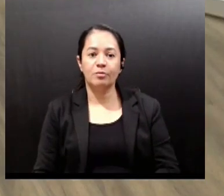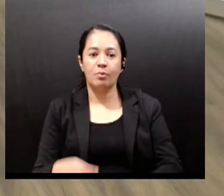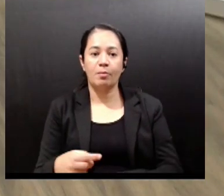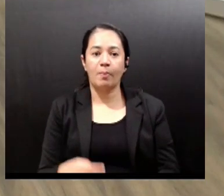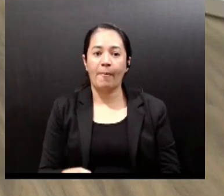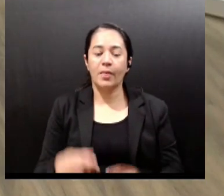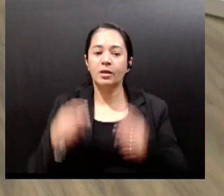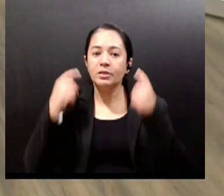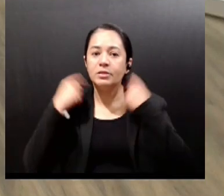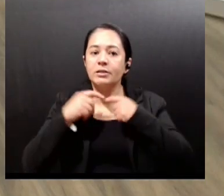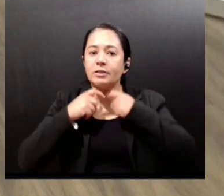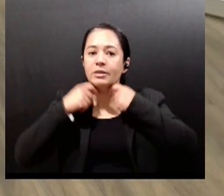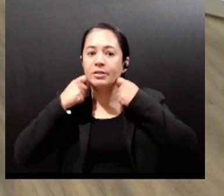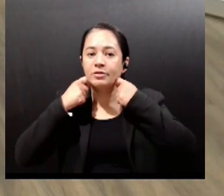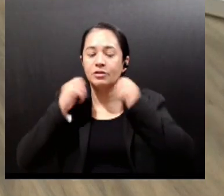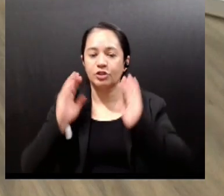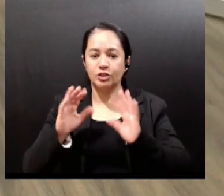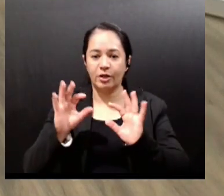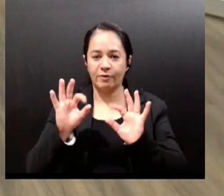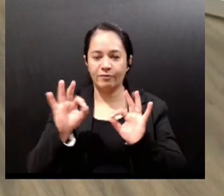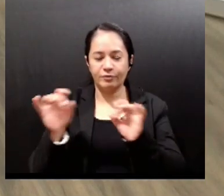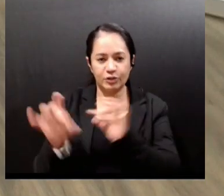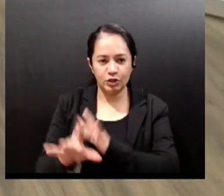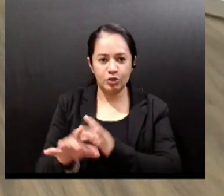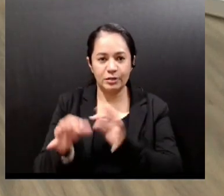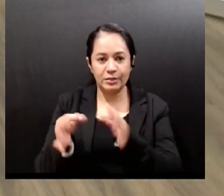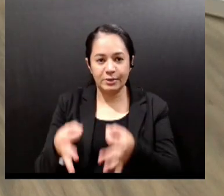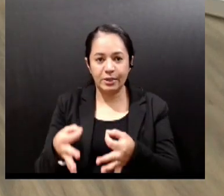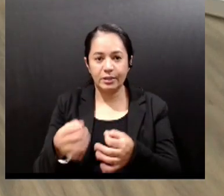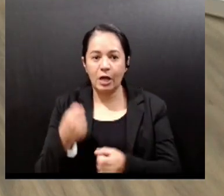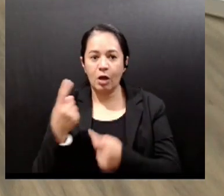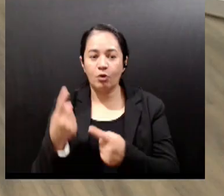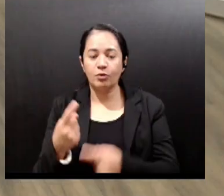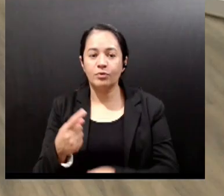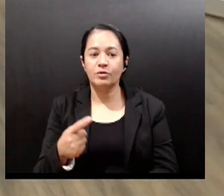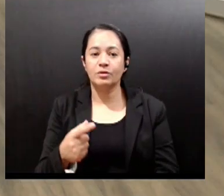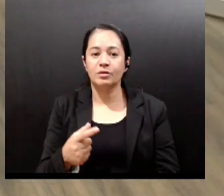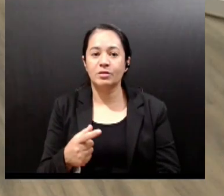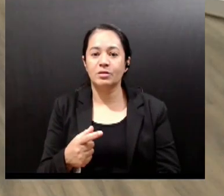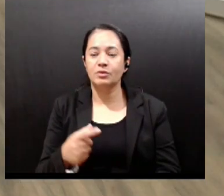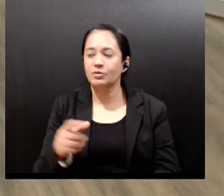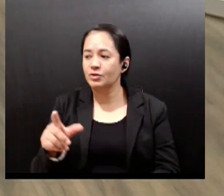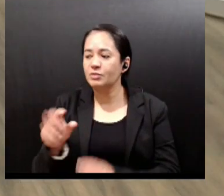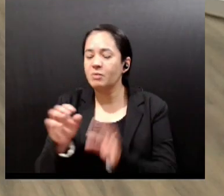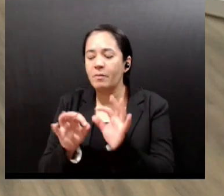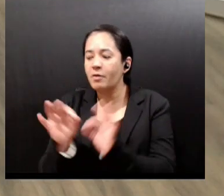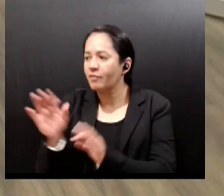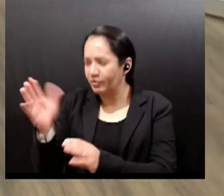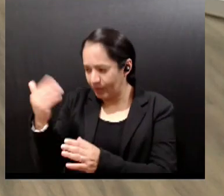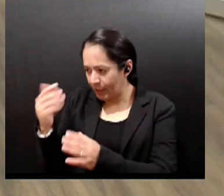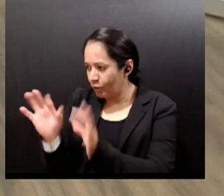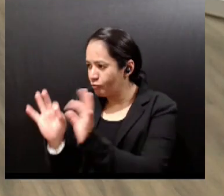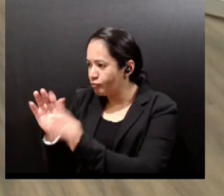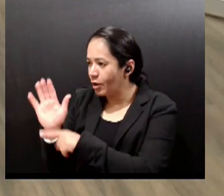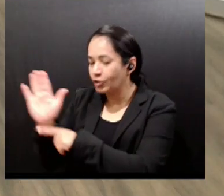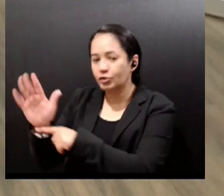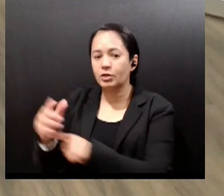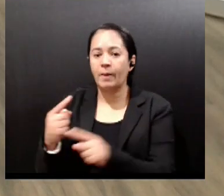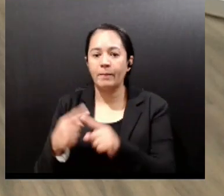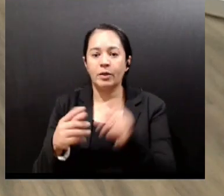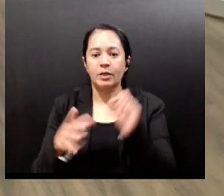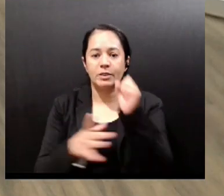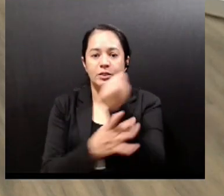né, deixar fechadinho, certinho. Alguns até preferem ajustar, que é uma segurança, né, deles e nossa também,